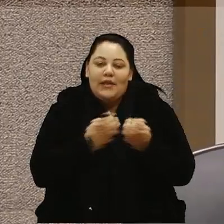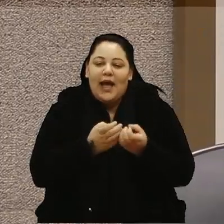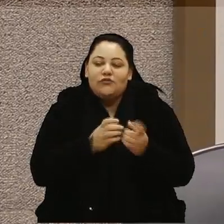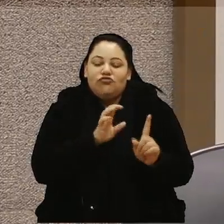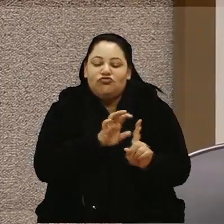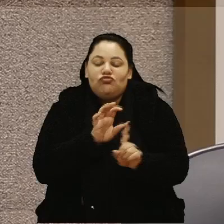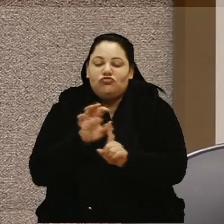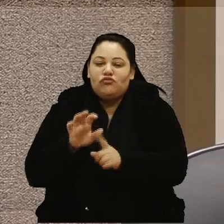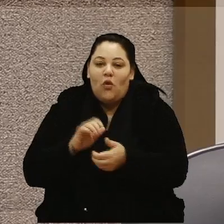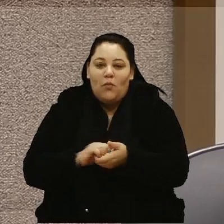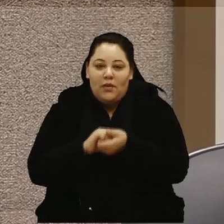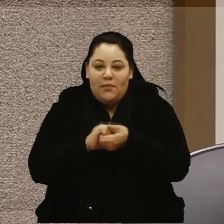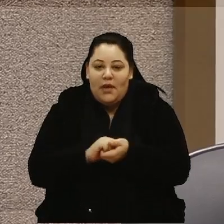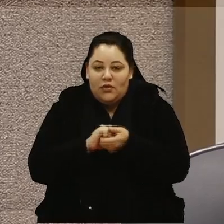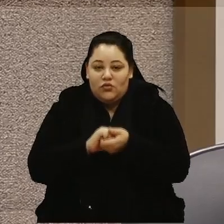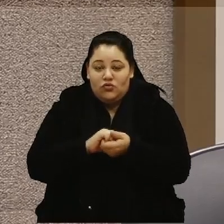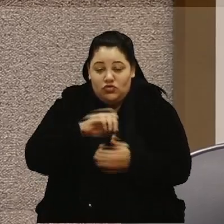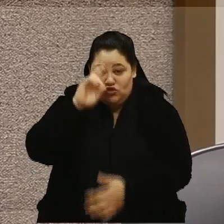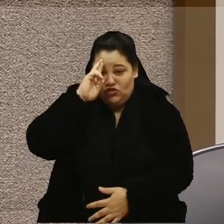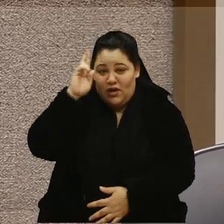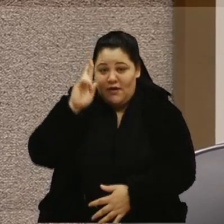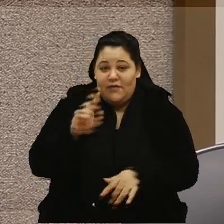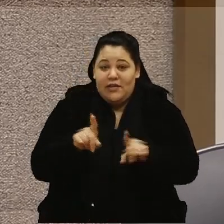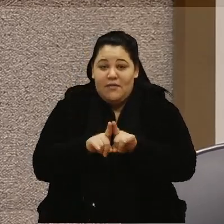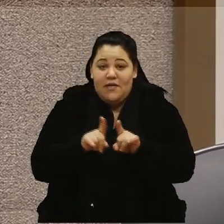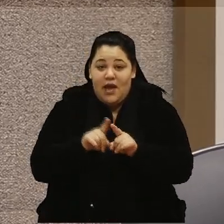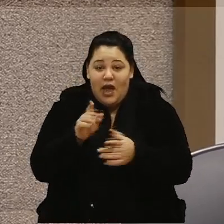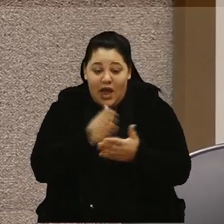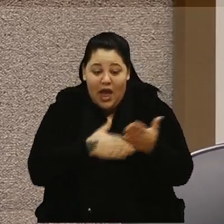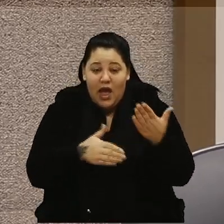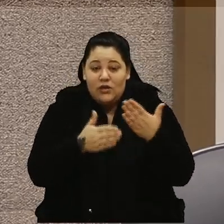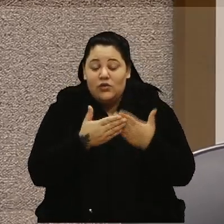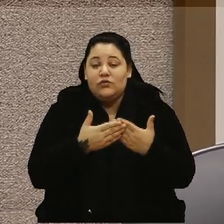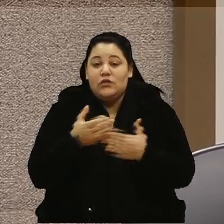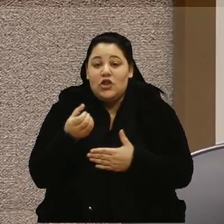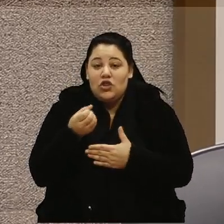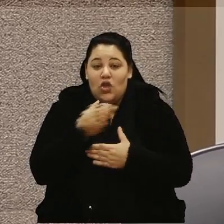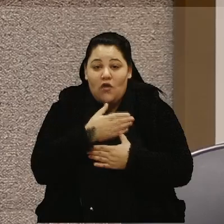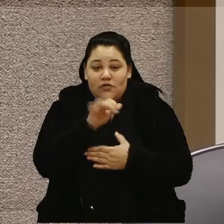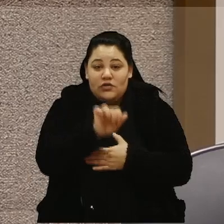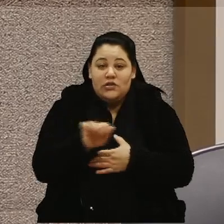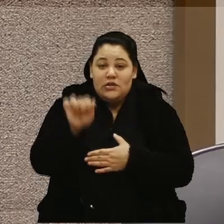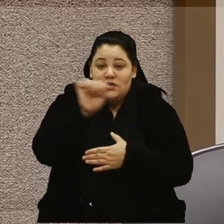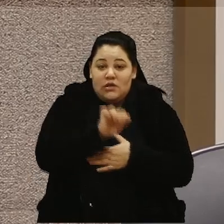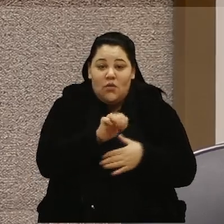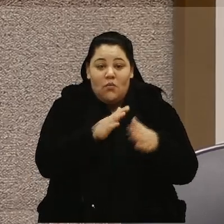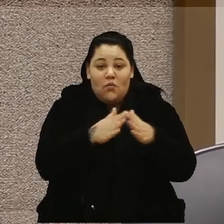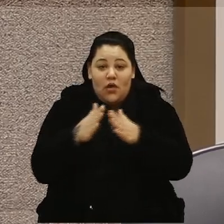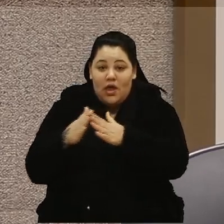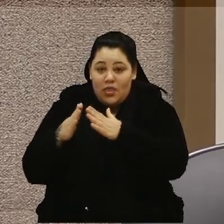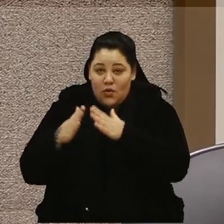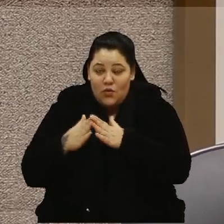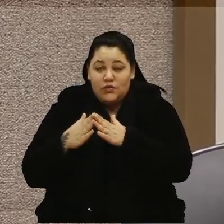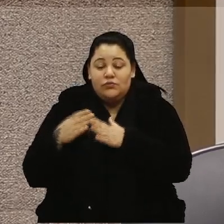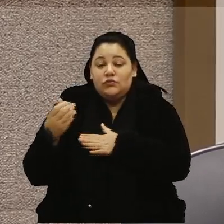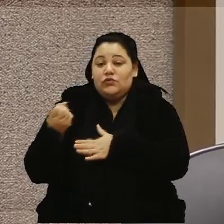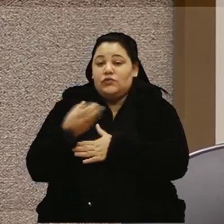diretoria, também a todas as novas diretorias das associações de moradores que se